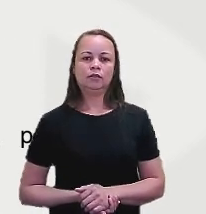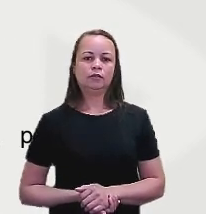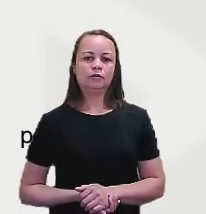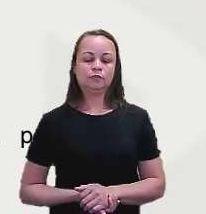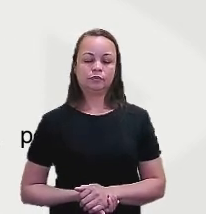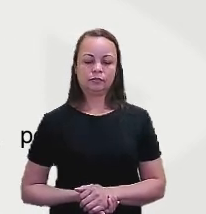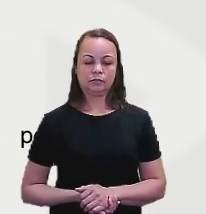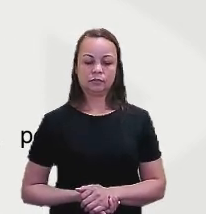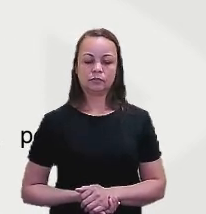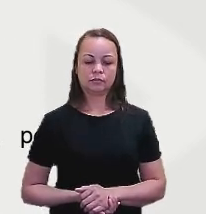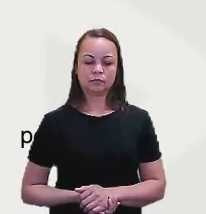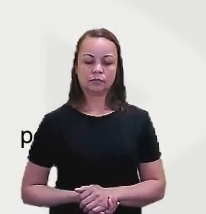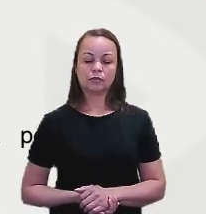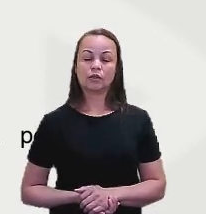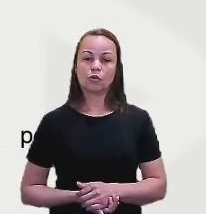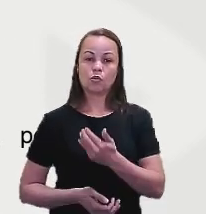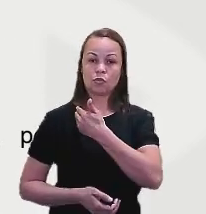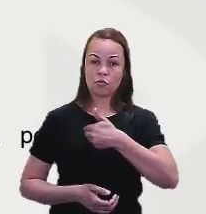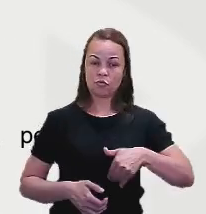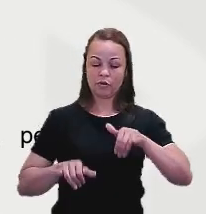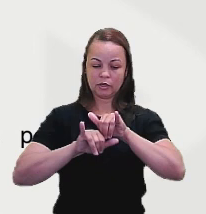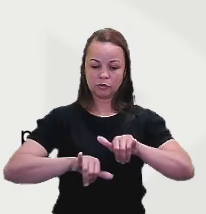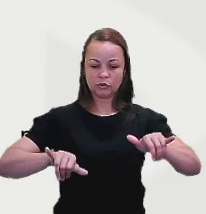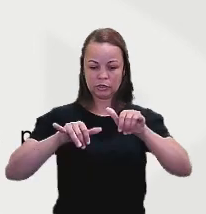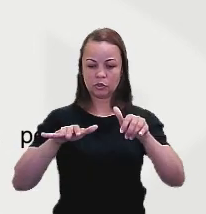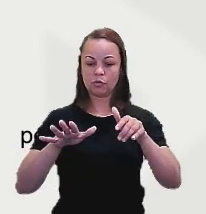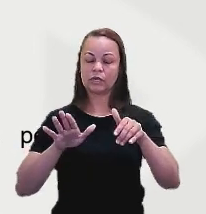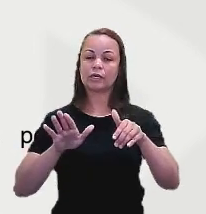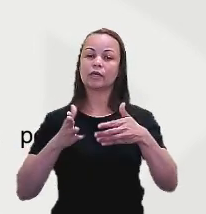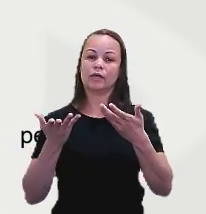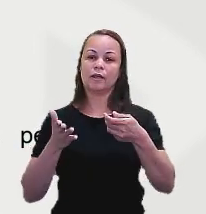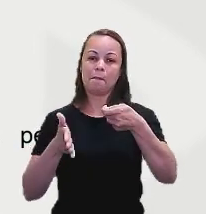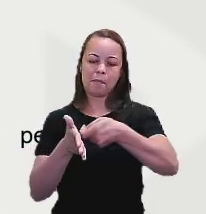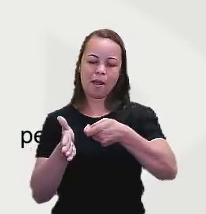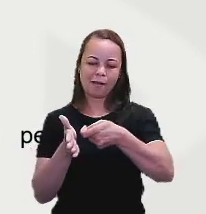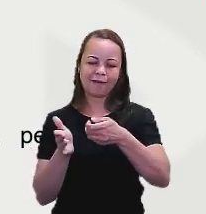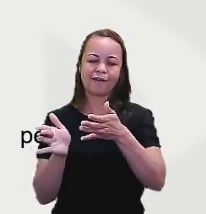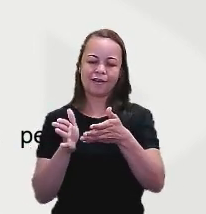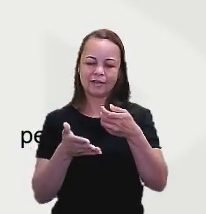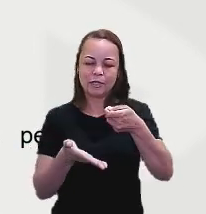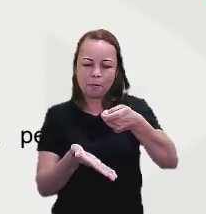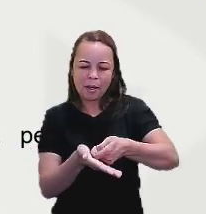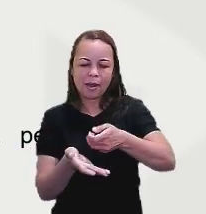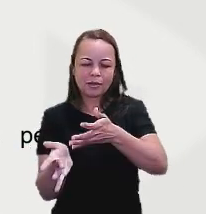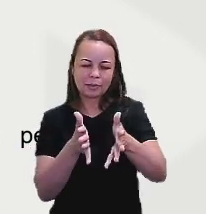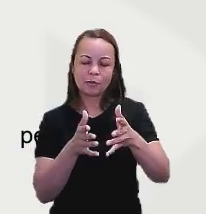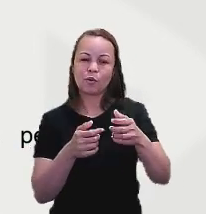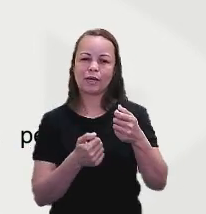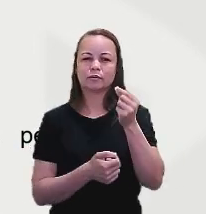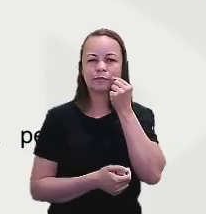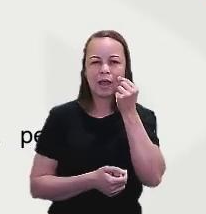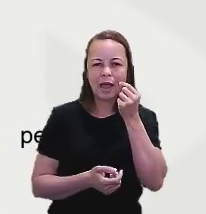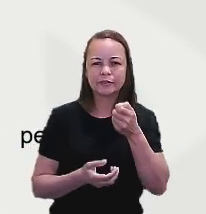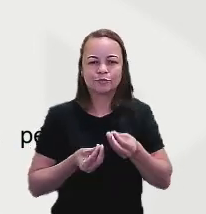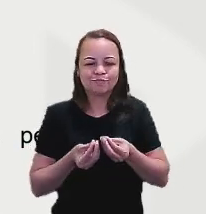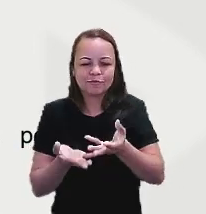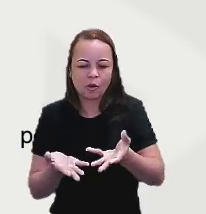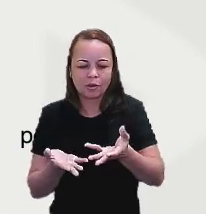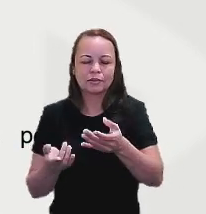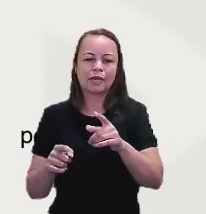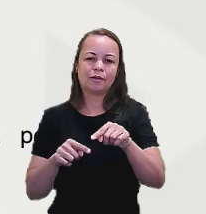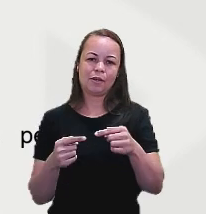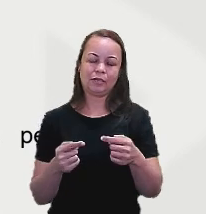Primeiro, o governo anunciou que pagaria à população por cada rato que fosse entregue às autoridades. O resultado foi o surgimento